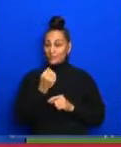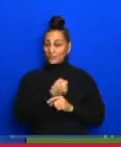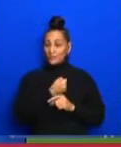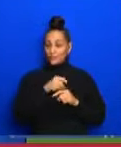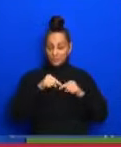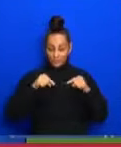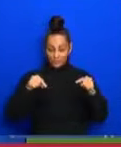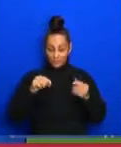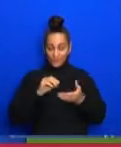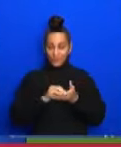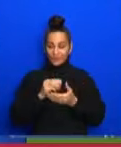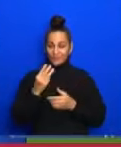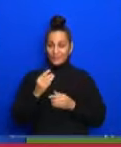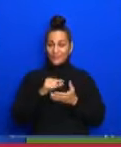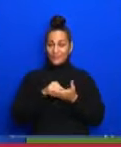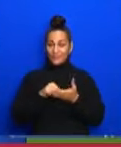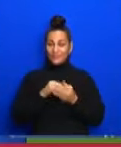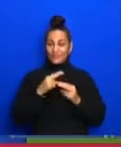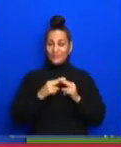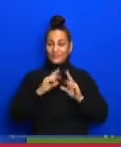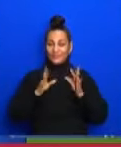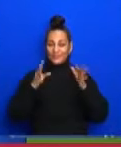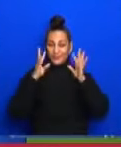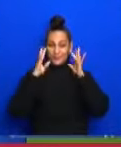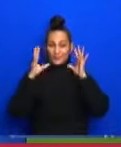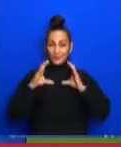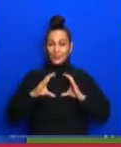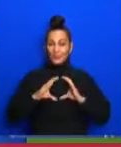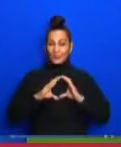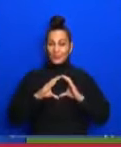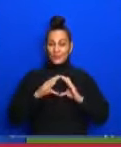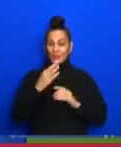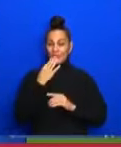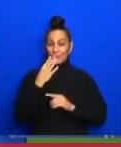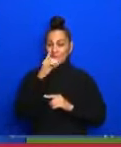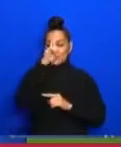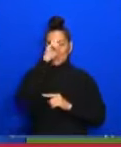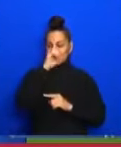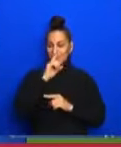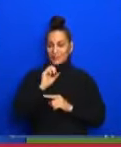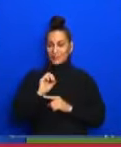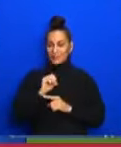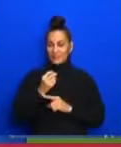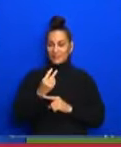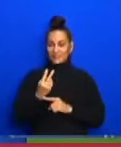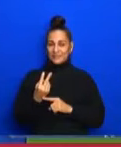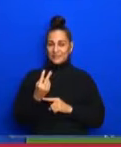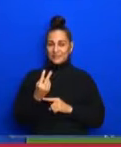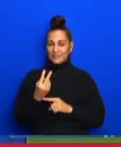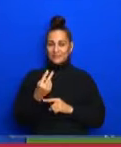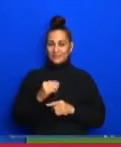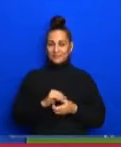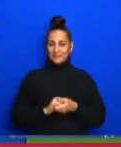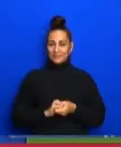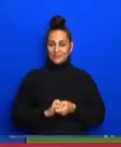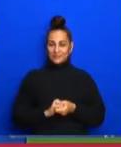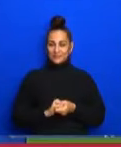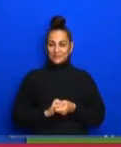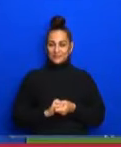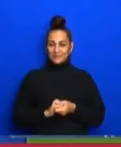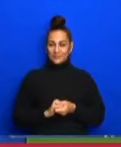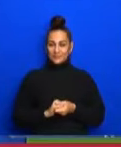números, faltam 3. Loterias Caixa, já pensou? Bola amarela, 02. Amarela,